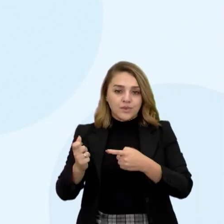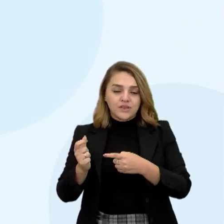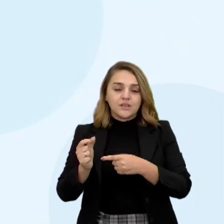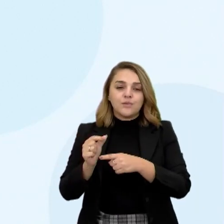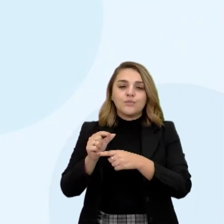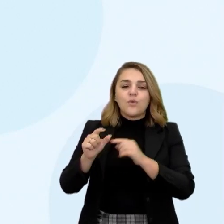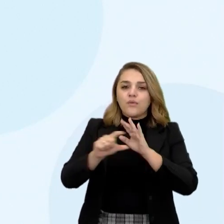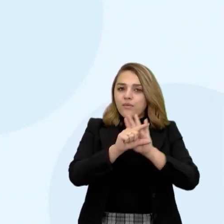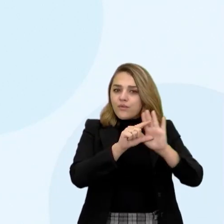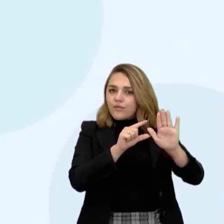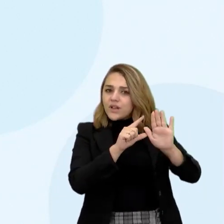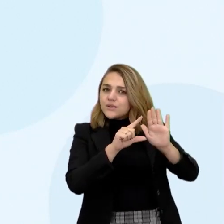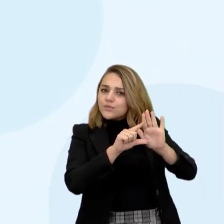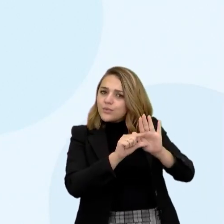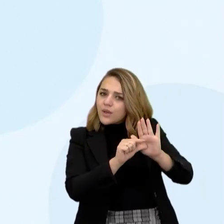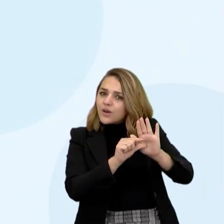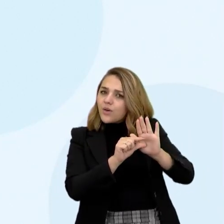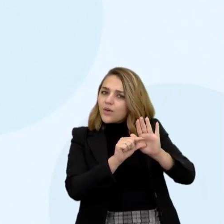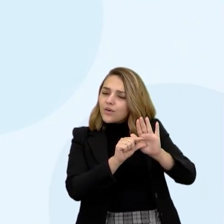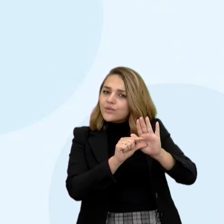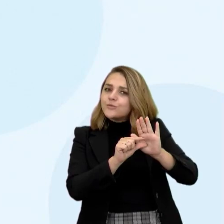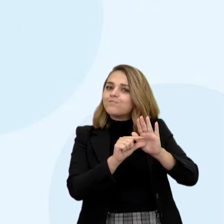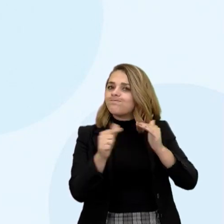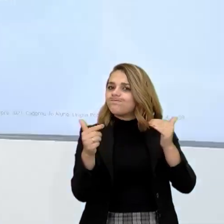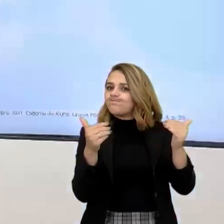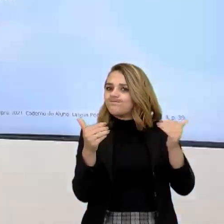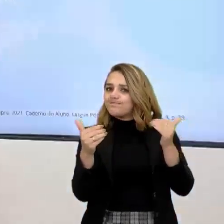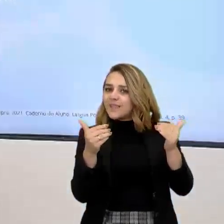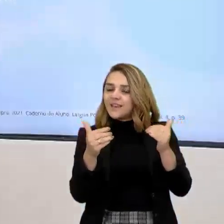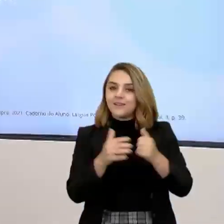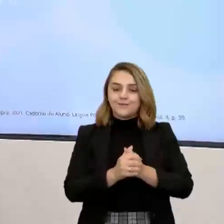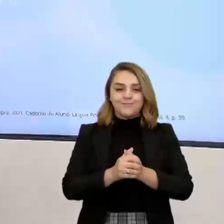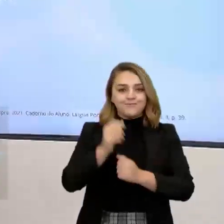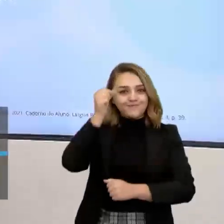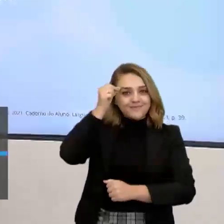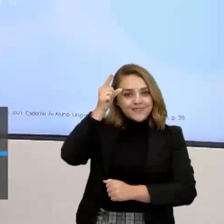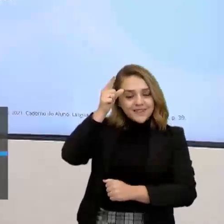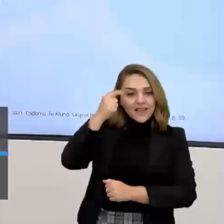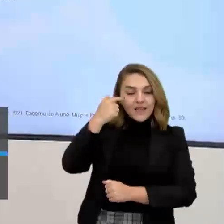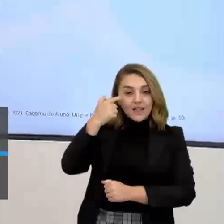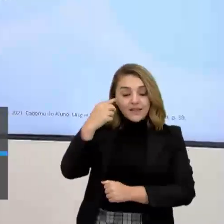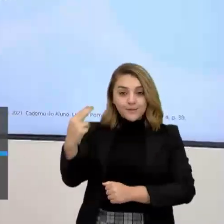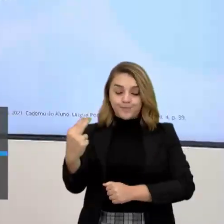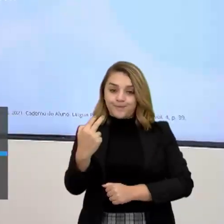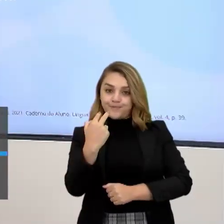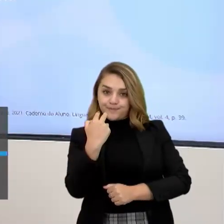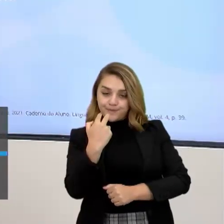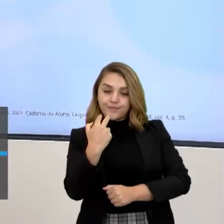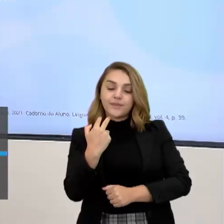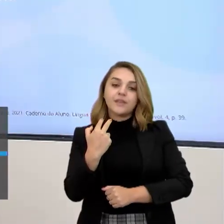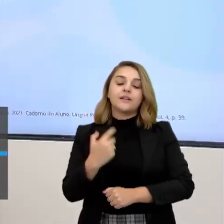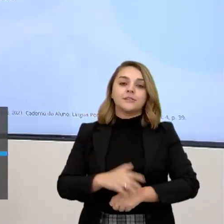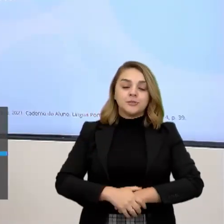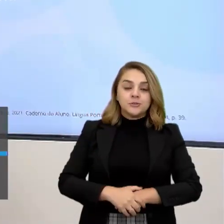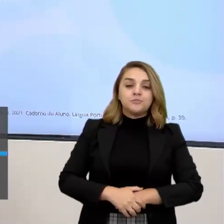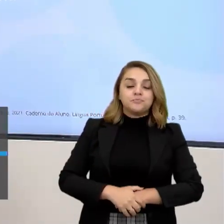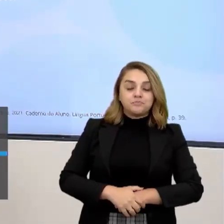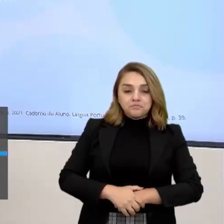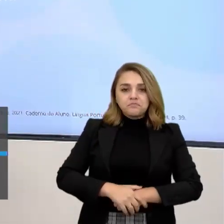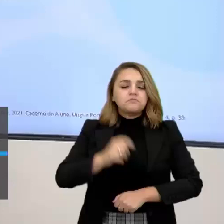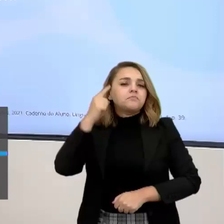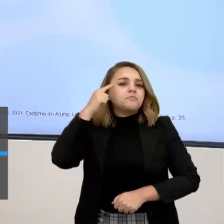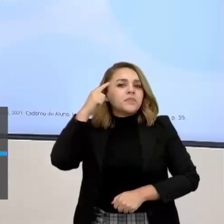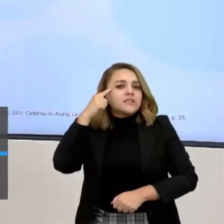que tem aqui, certo? Então, a ideia aqui, gente, vem lá, volta para mim, por favor. A ideia aqui é pensar o seguinte, não é ficar